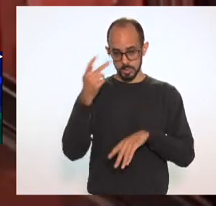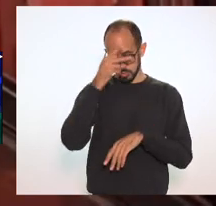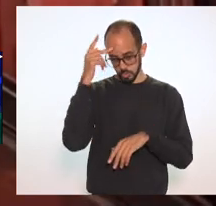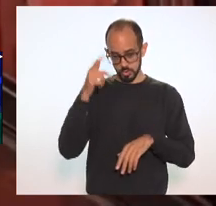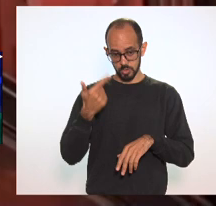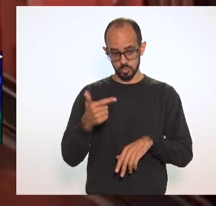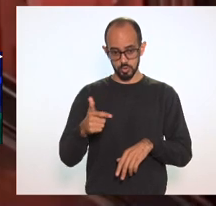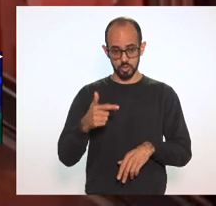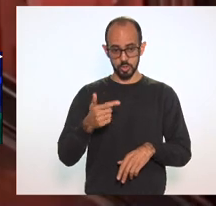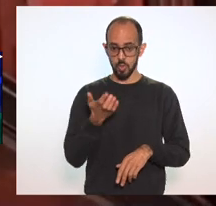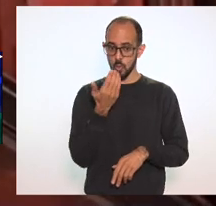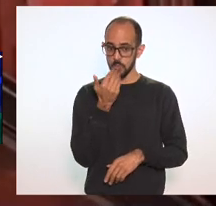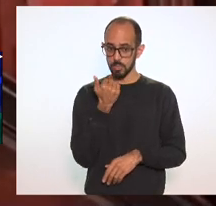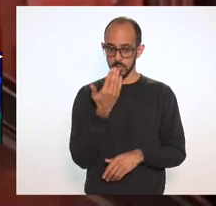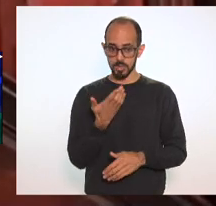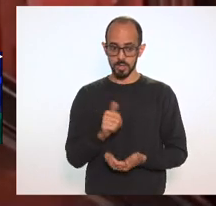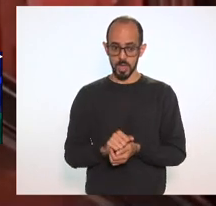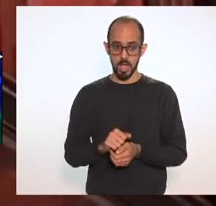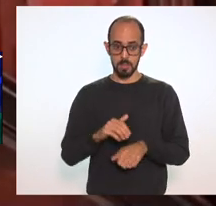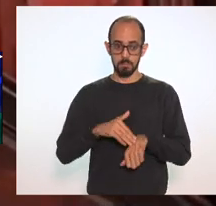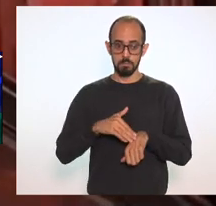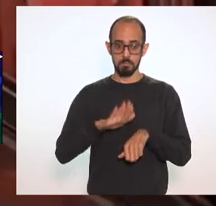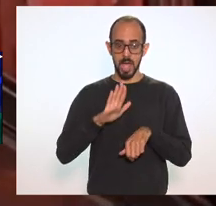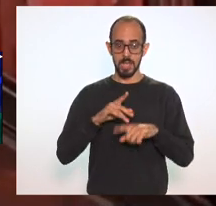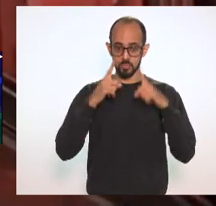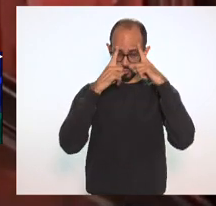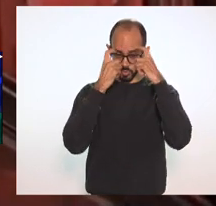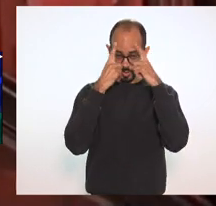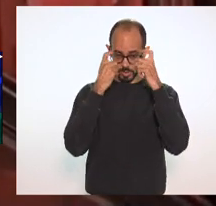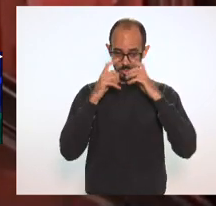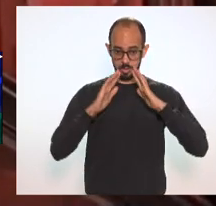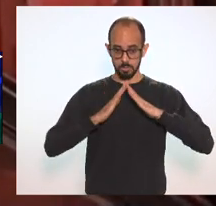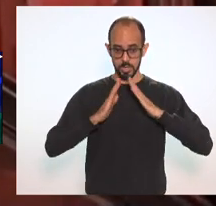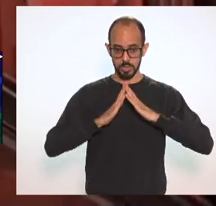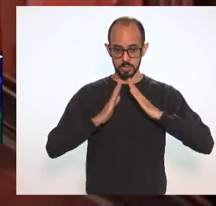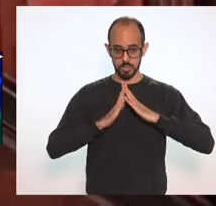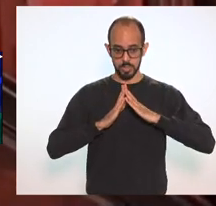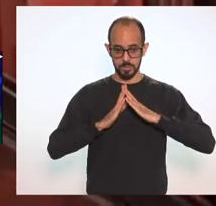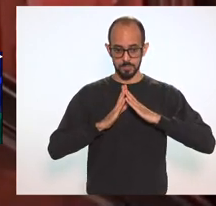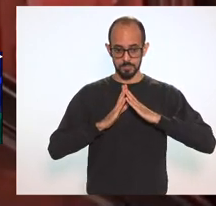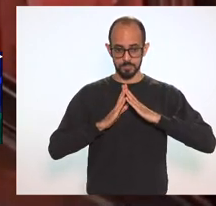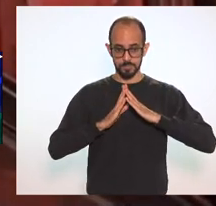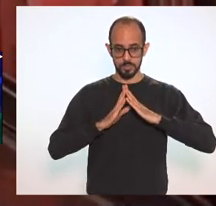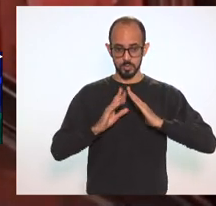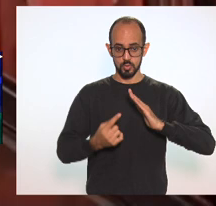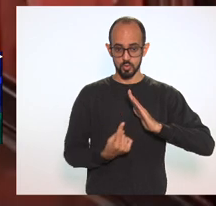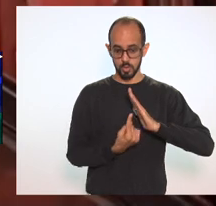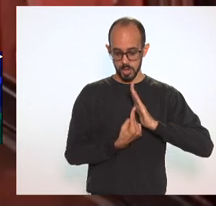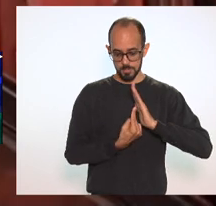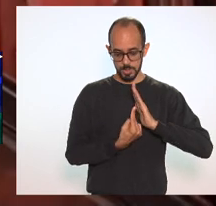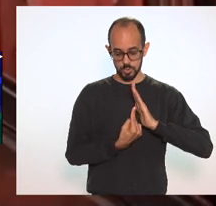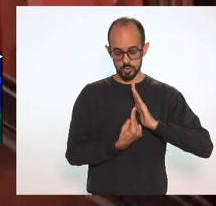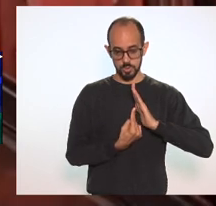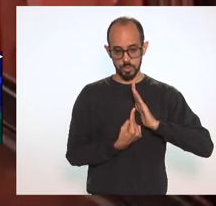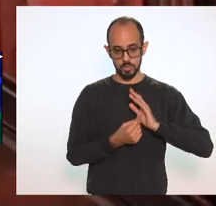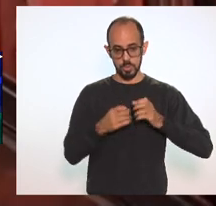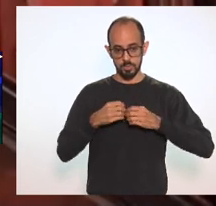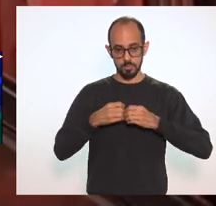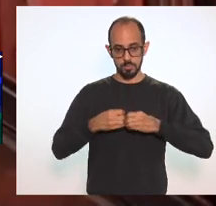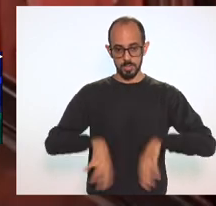de casa aumento da violência doméstica O isolamento social trouxe prejuízos emocionais